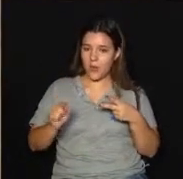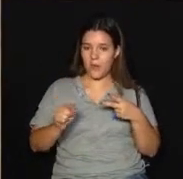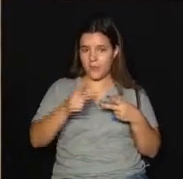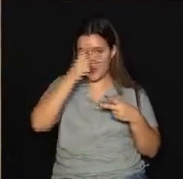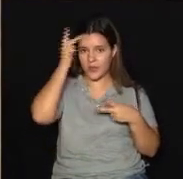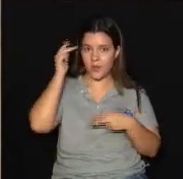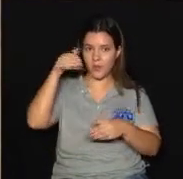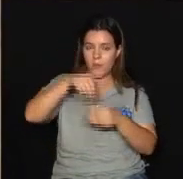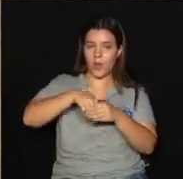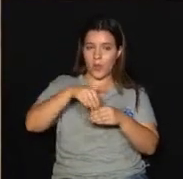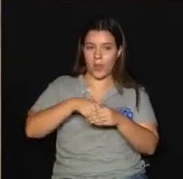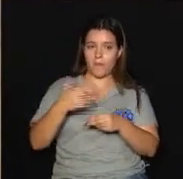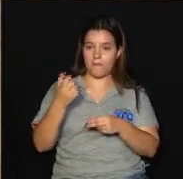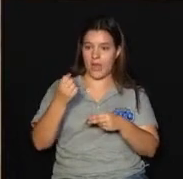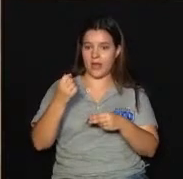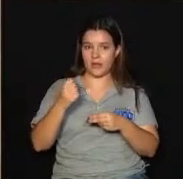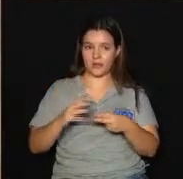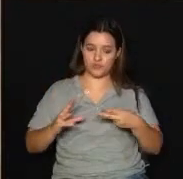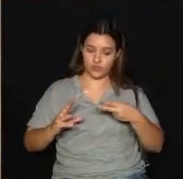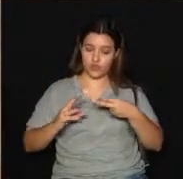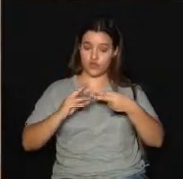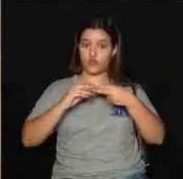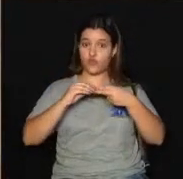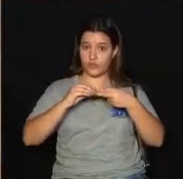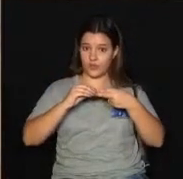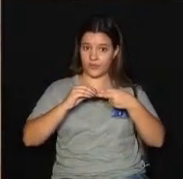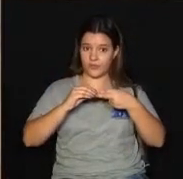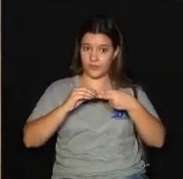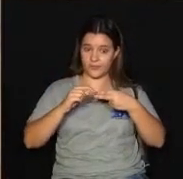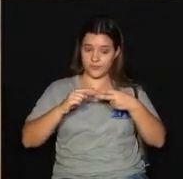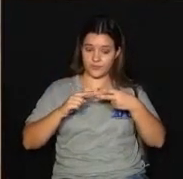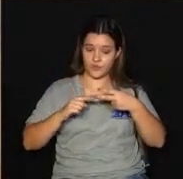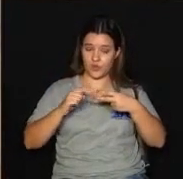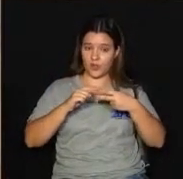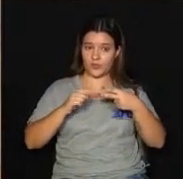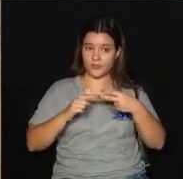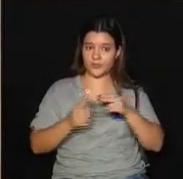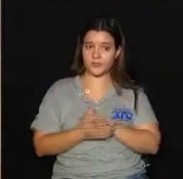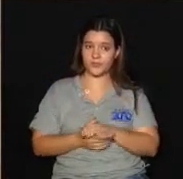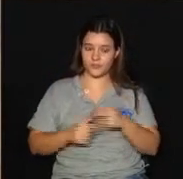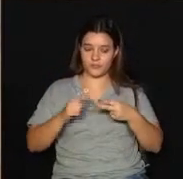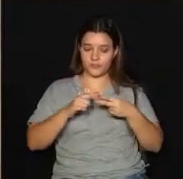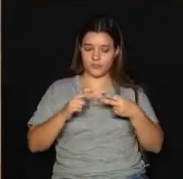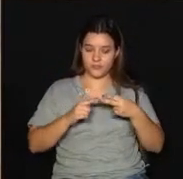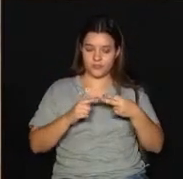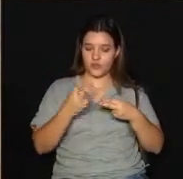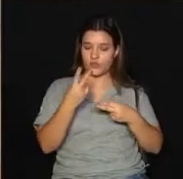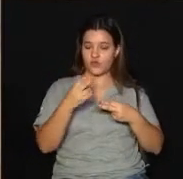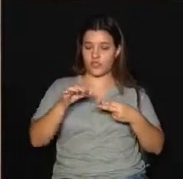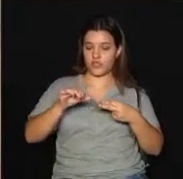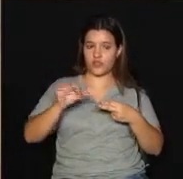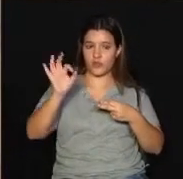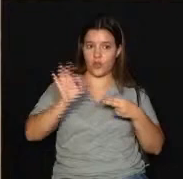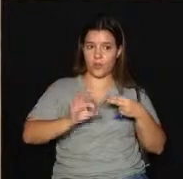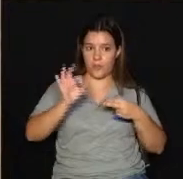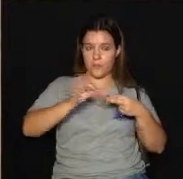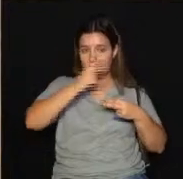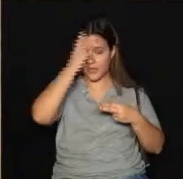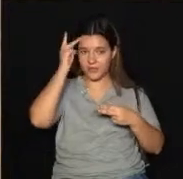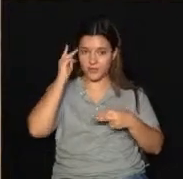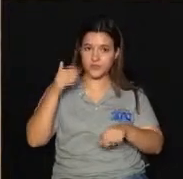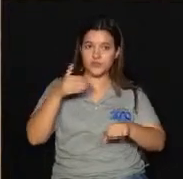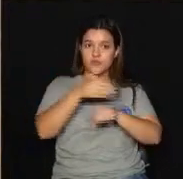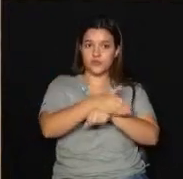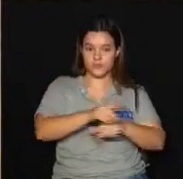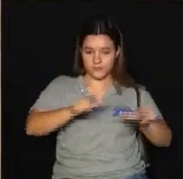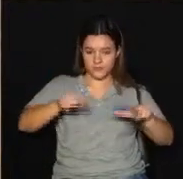45.470 de voto em branco. Se nós juntarmos os dois, dá 29% de pessoas que foram